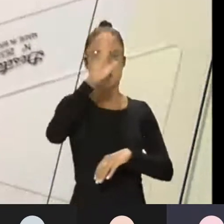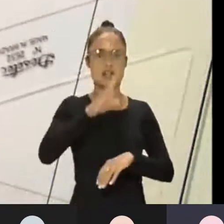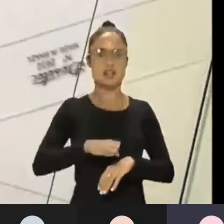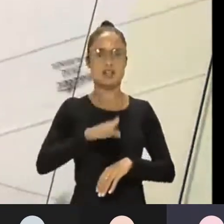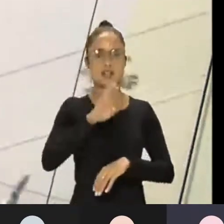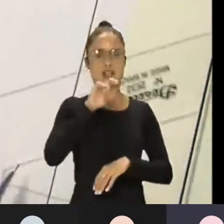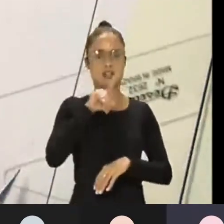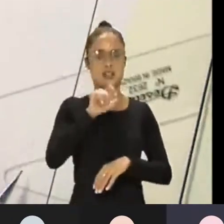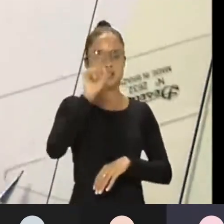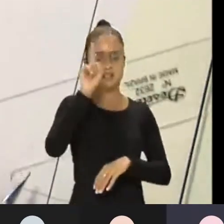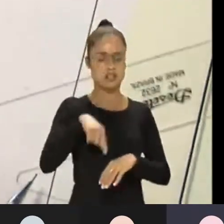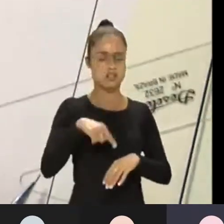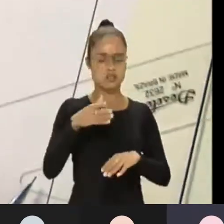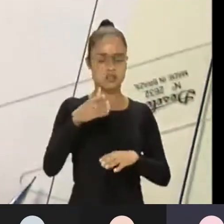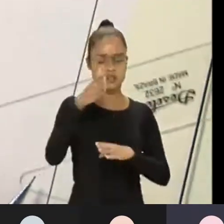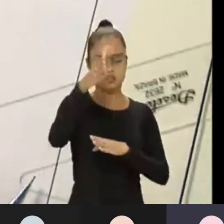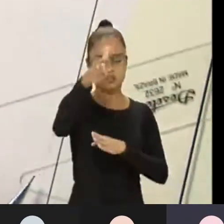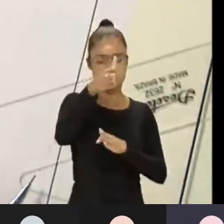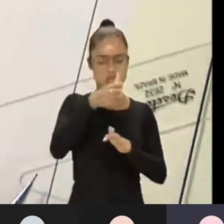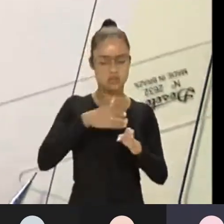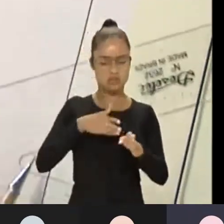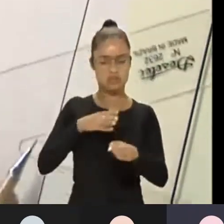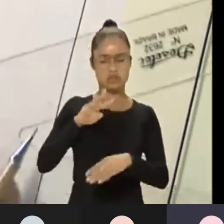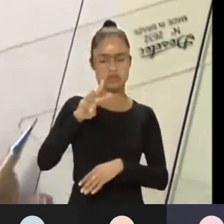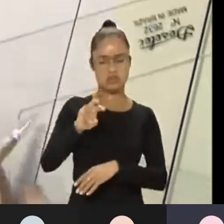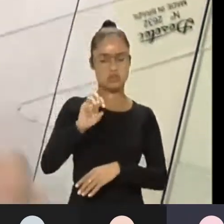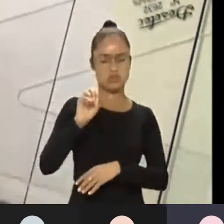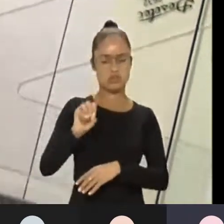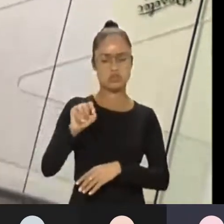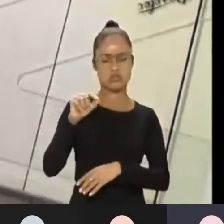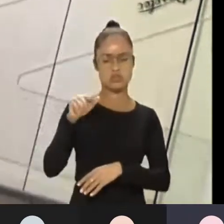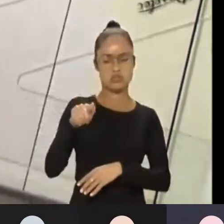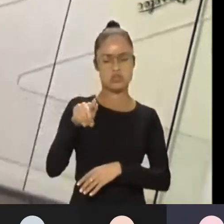desloco o ângulo para 30 graus,